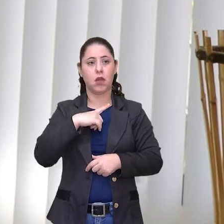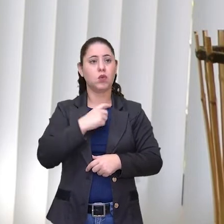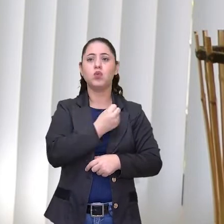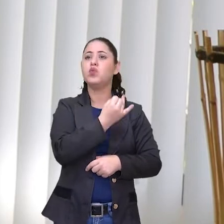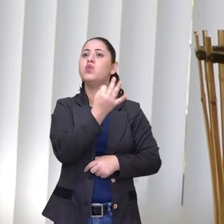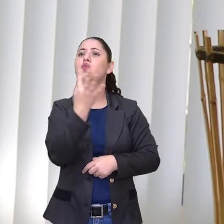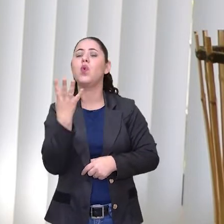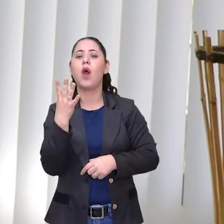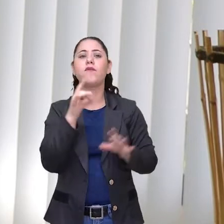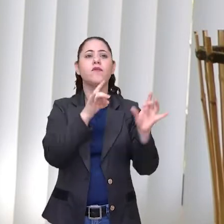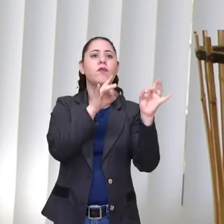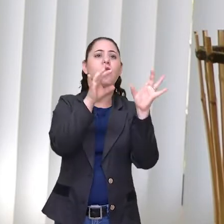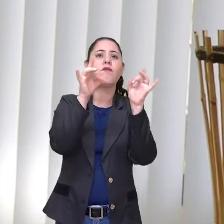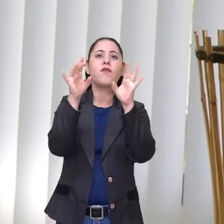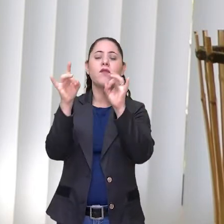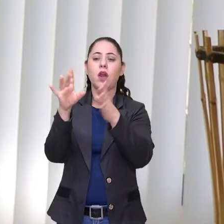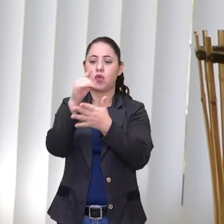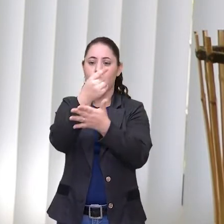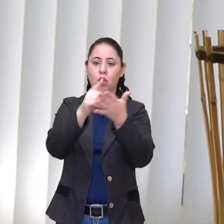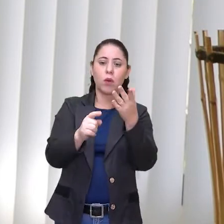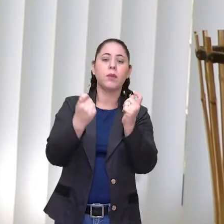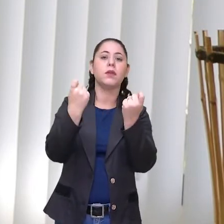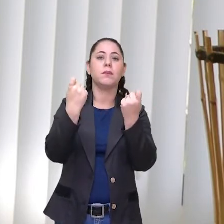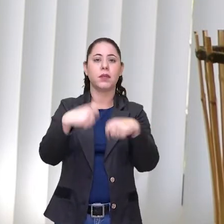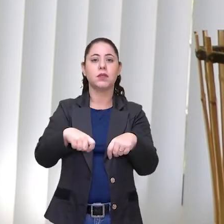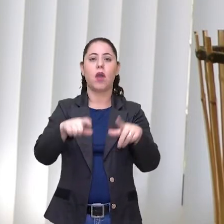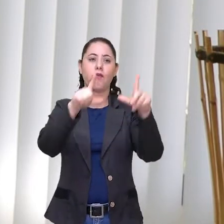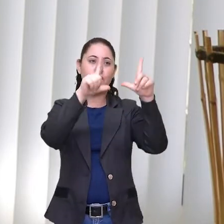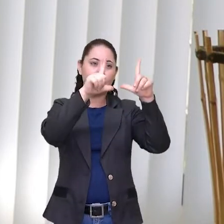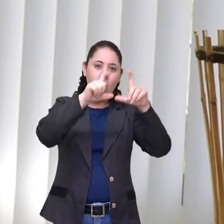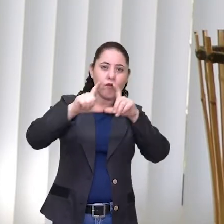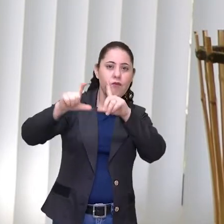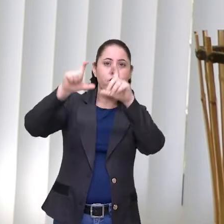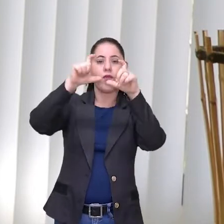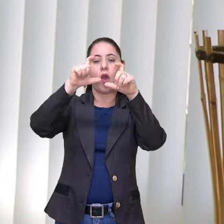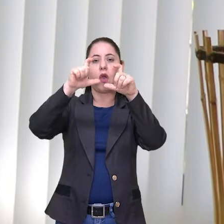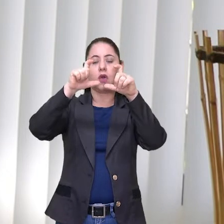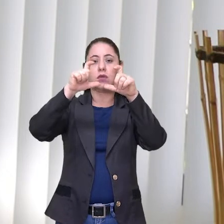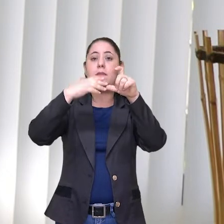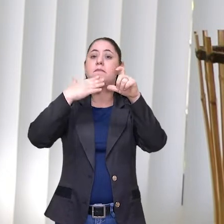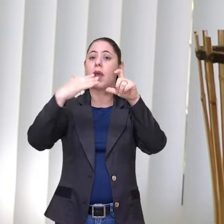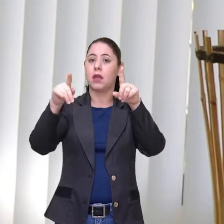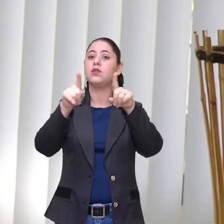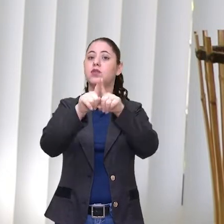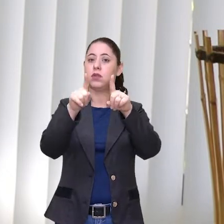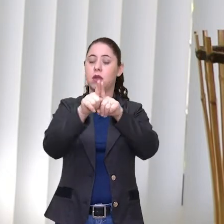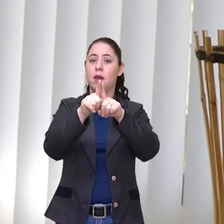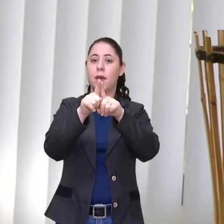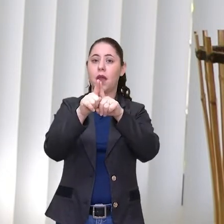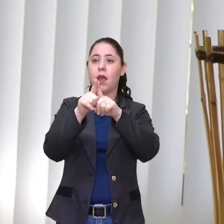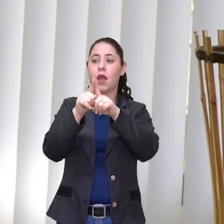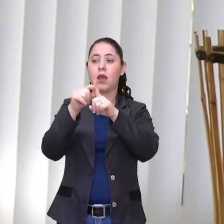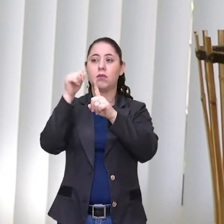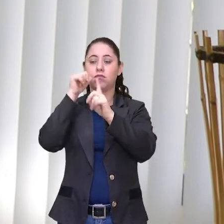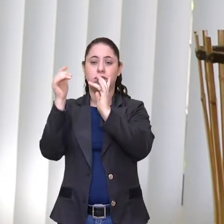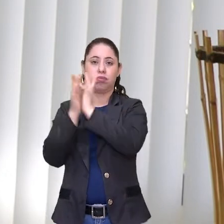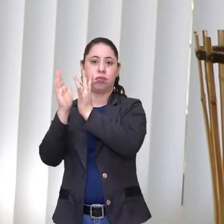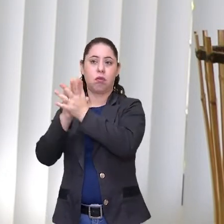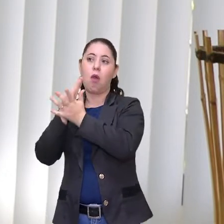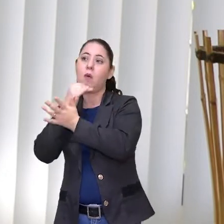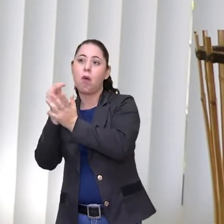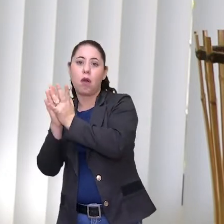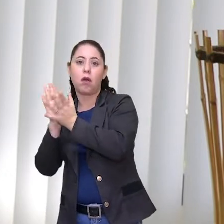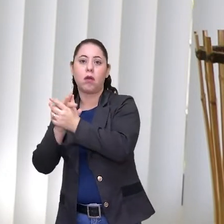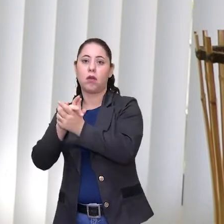lá mencionados os itens necessários, documentos pessoais, com foto, pede-se até documentos de cônjuge para depois